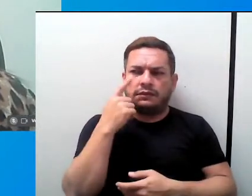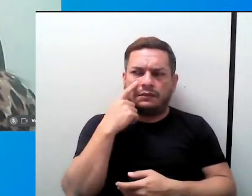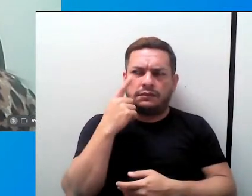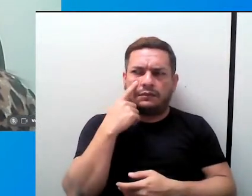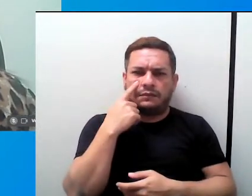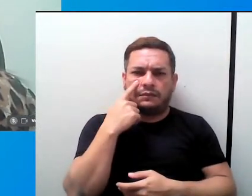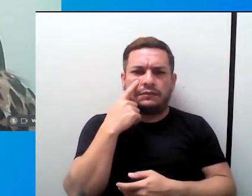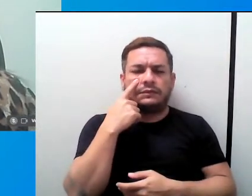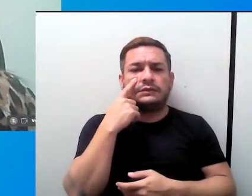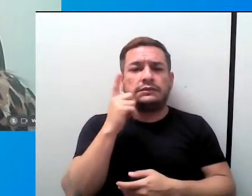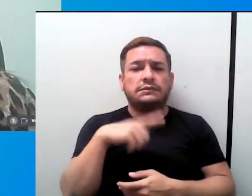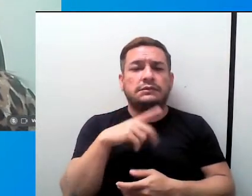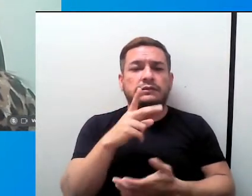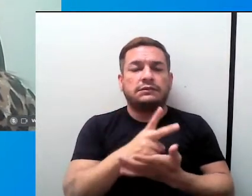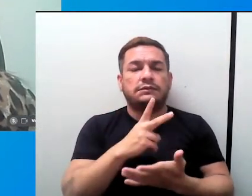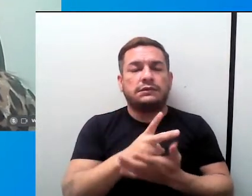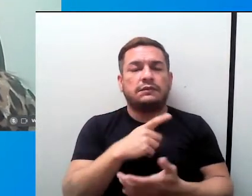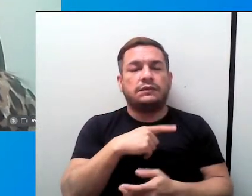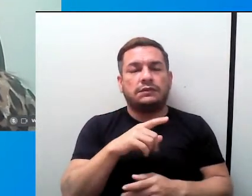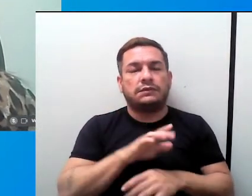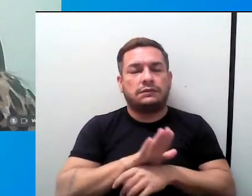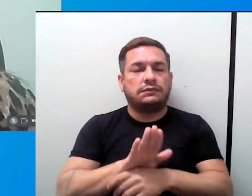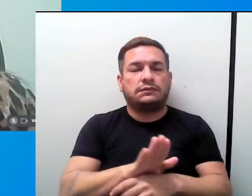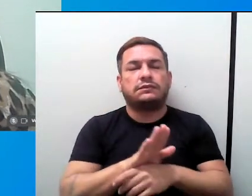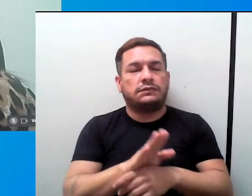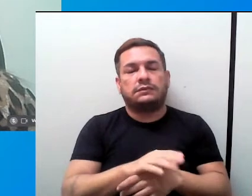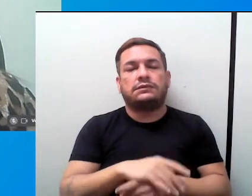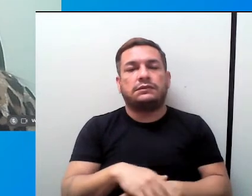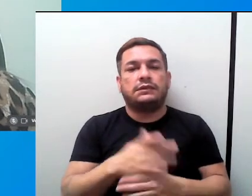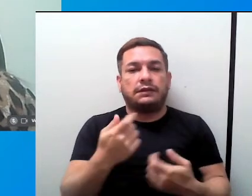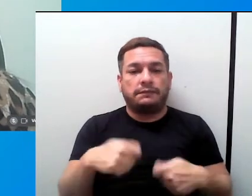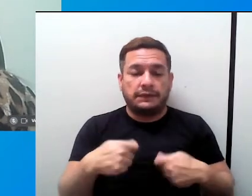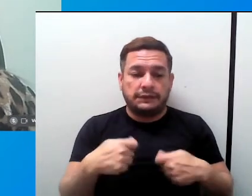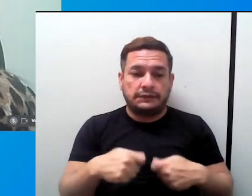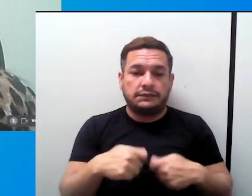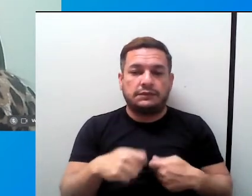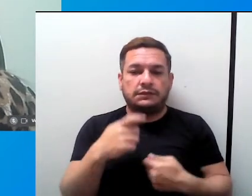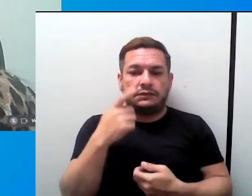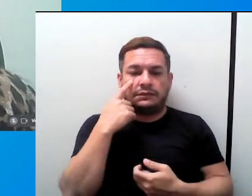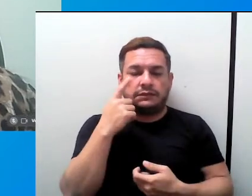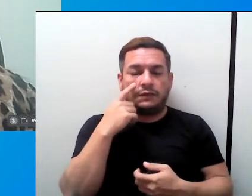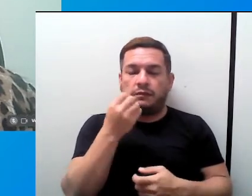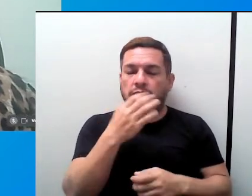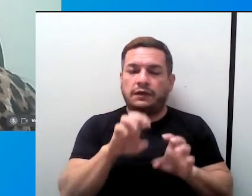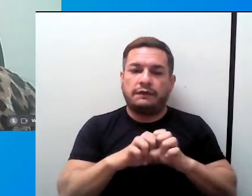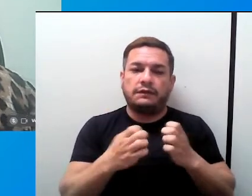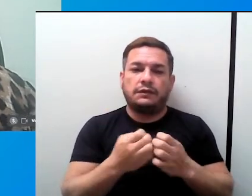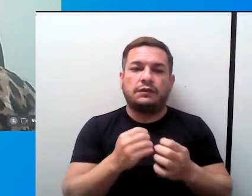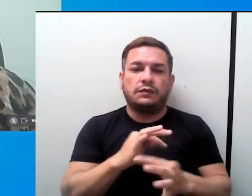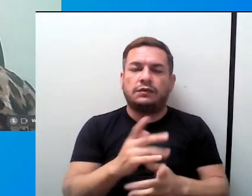está sempre dando ali todo o suporte necessário, né? Então, um bom evento para todos.